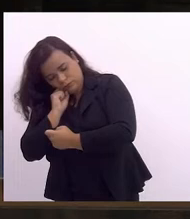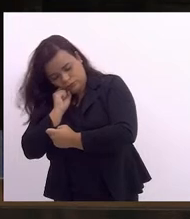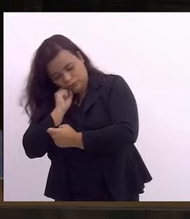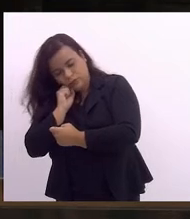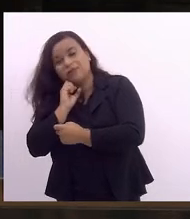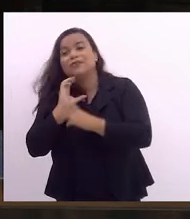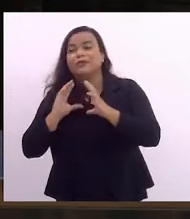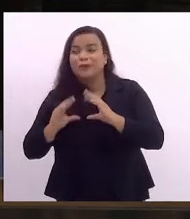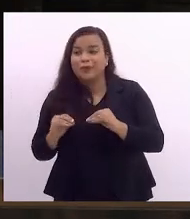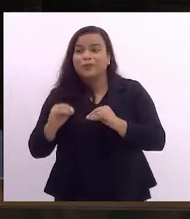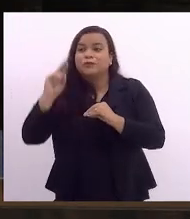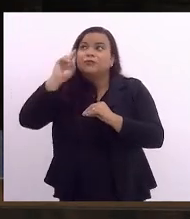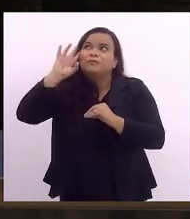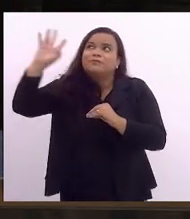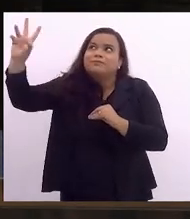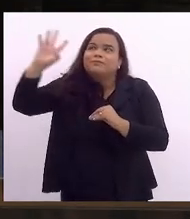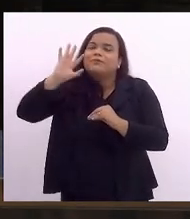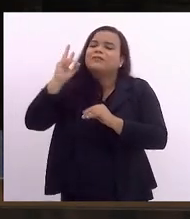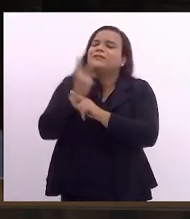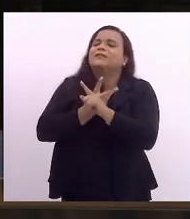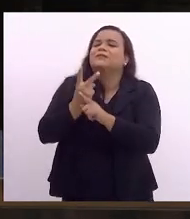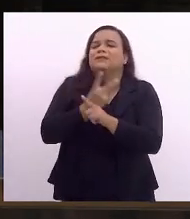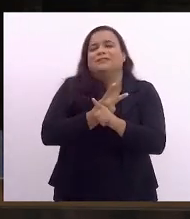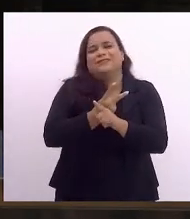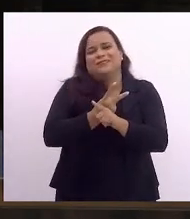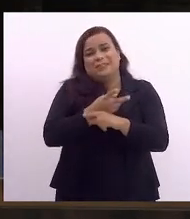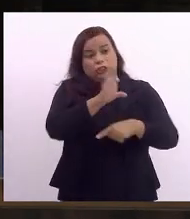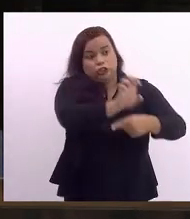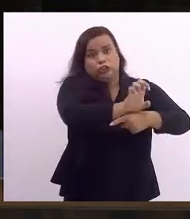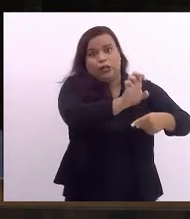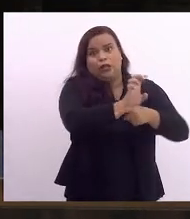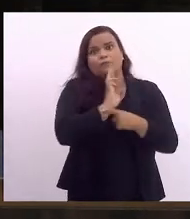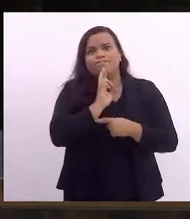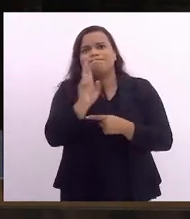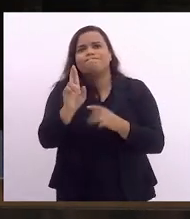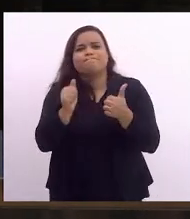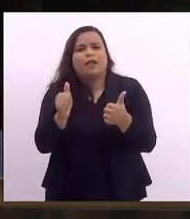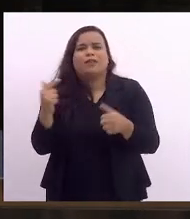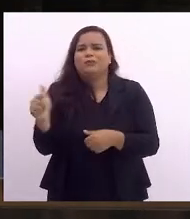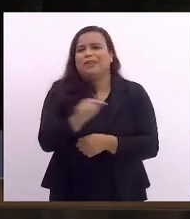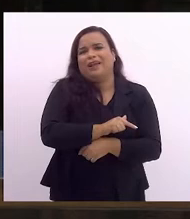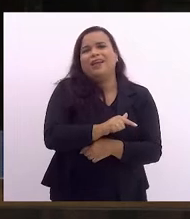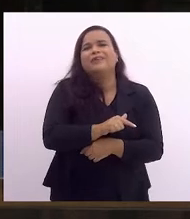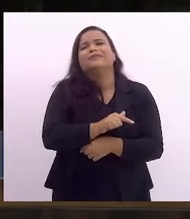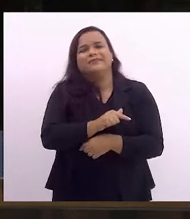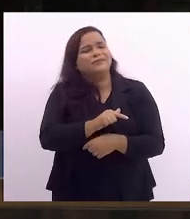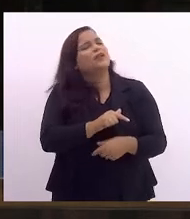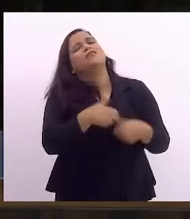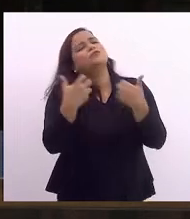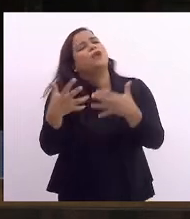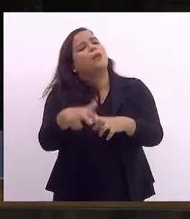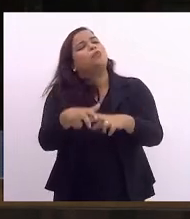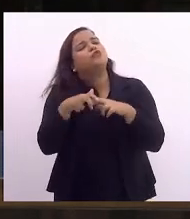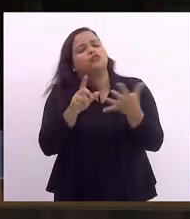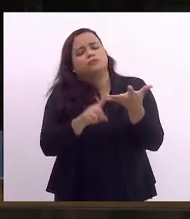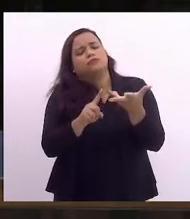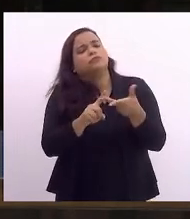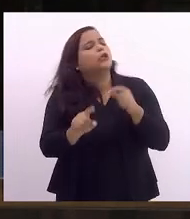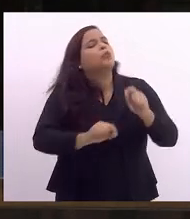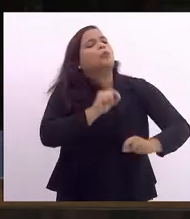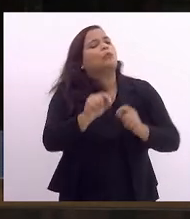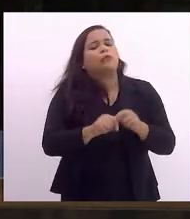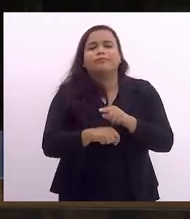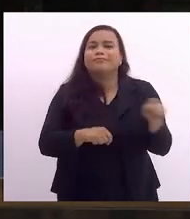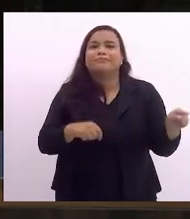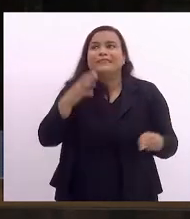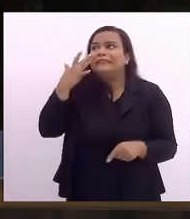Então, cada vez que o Estado brasileiro não sabe responder por que fez aquilo ou por que aquilo aconteceu, há um jovem